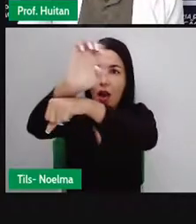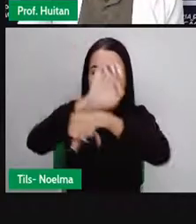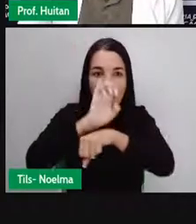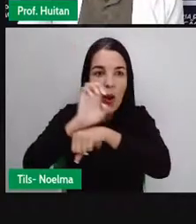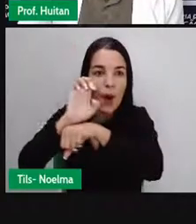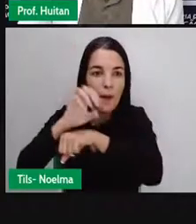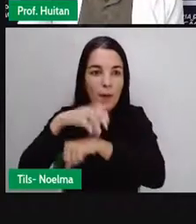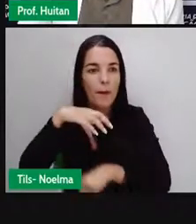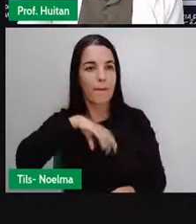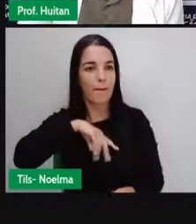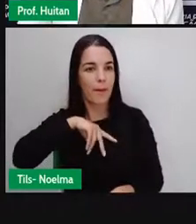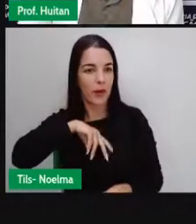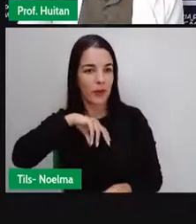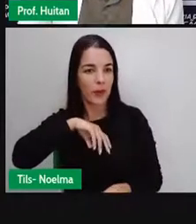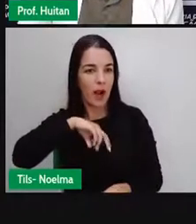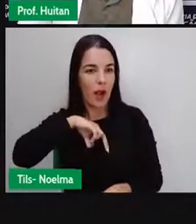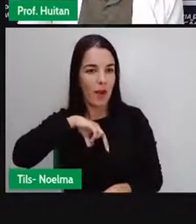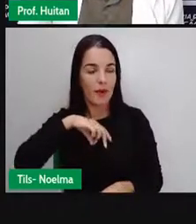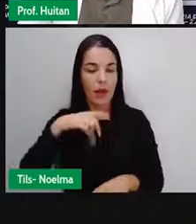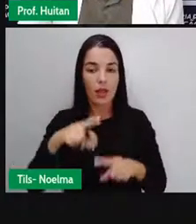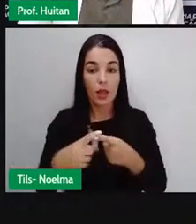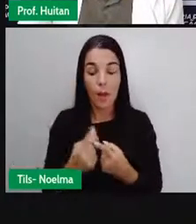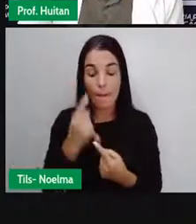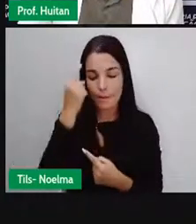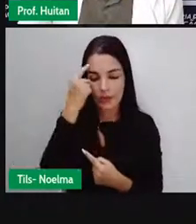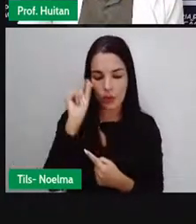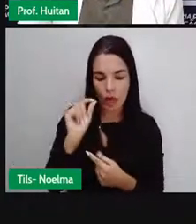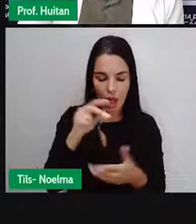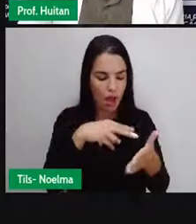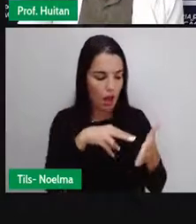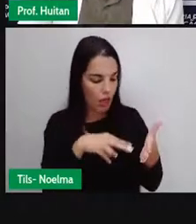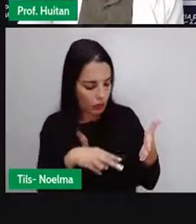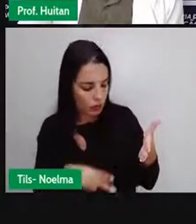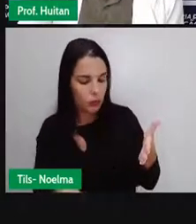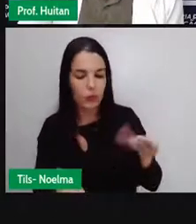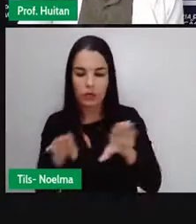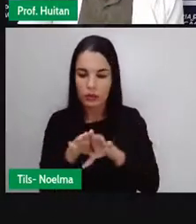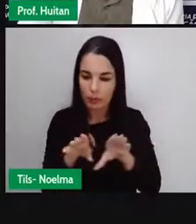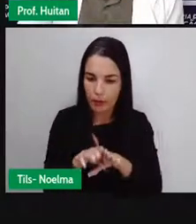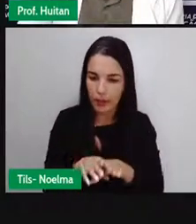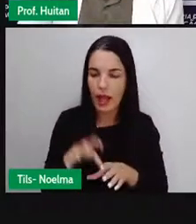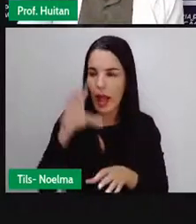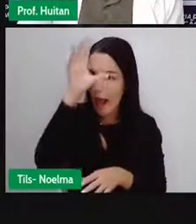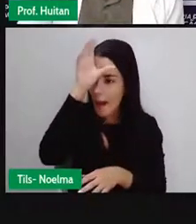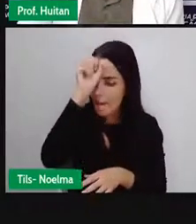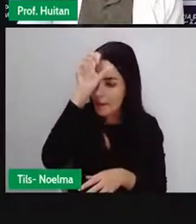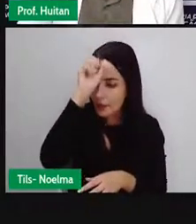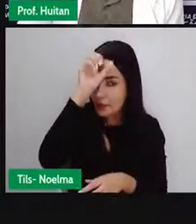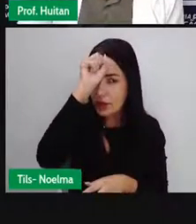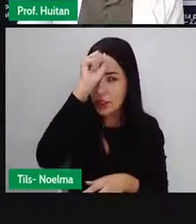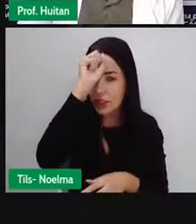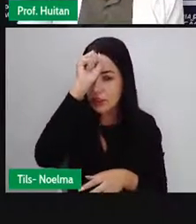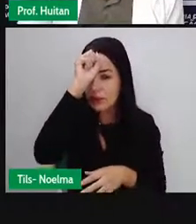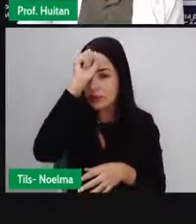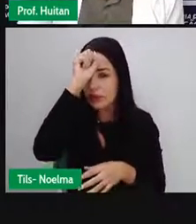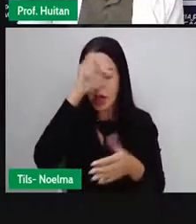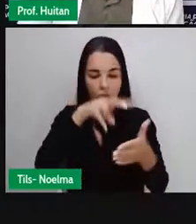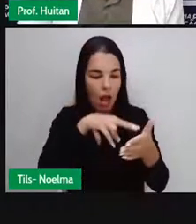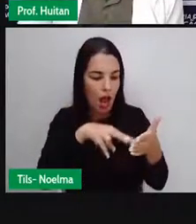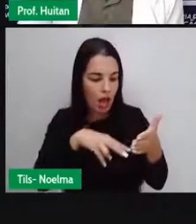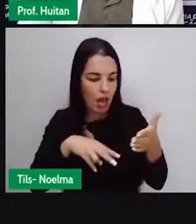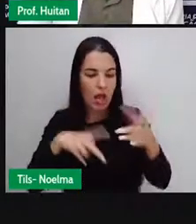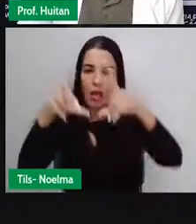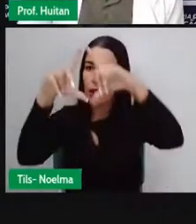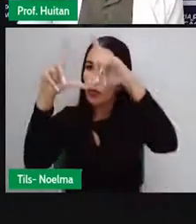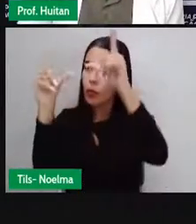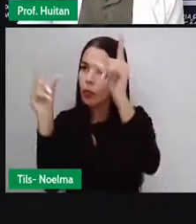tudo isso? Não é? Através de leituras que eles fizeram também. Eles aprenderam a ler os astros para poder